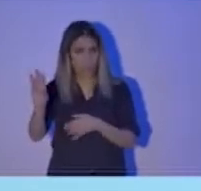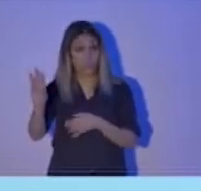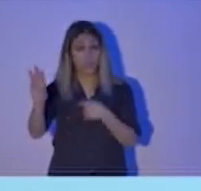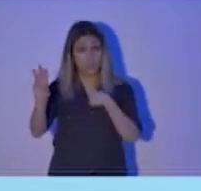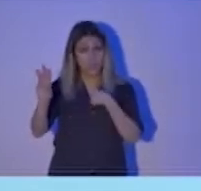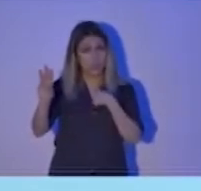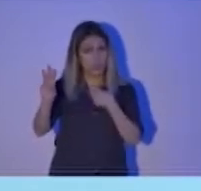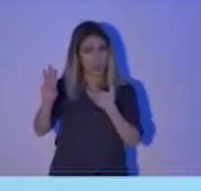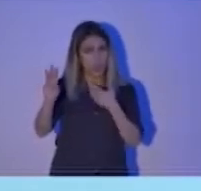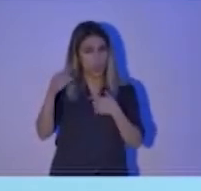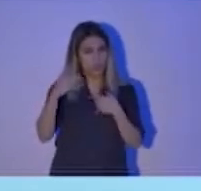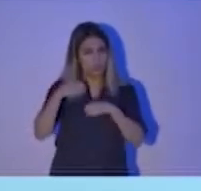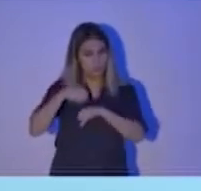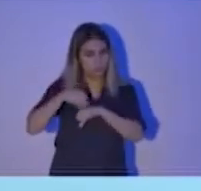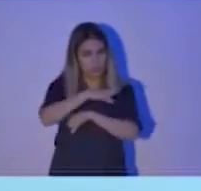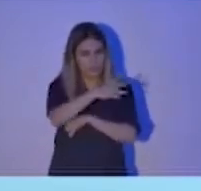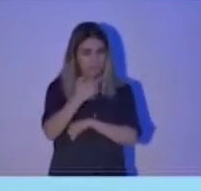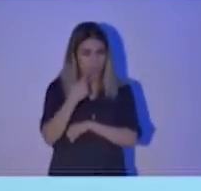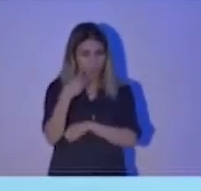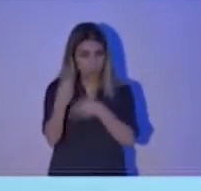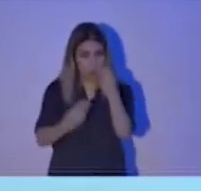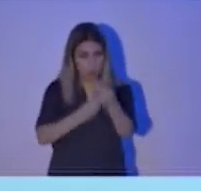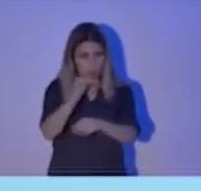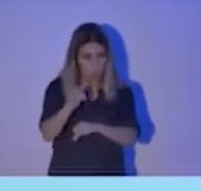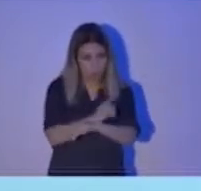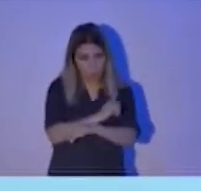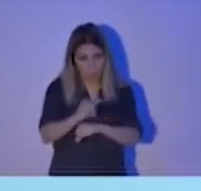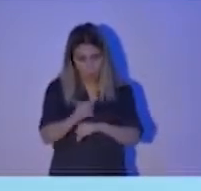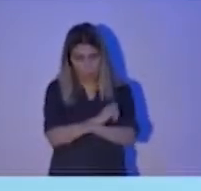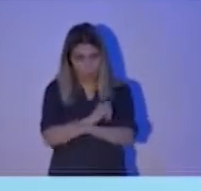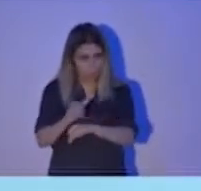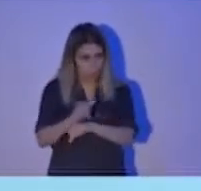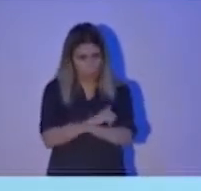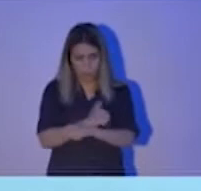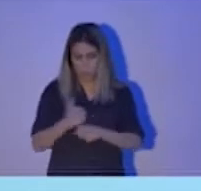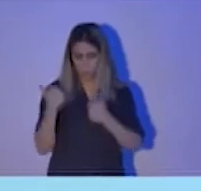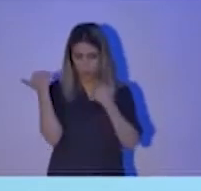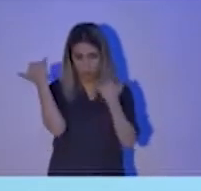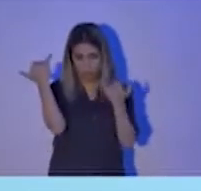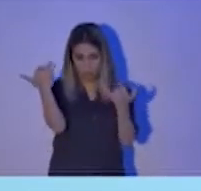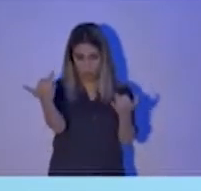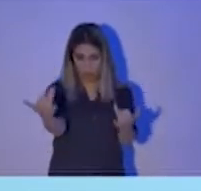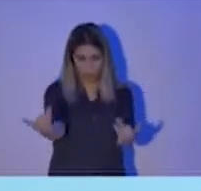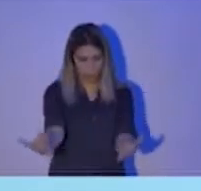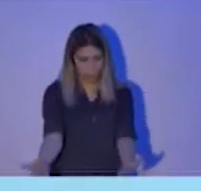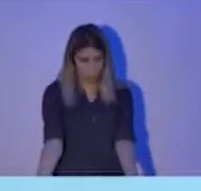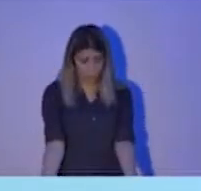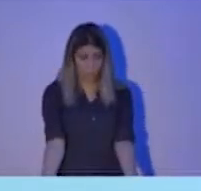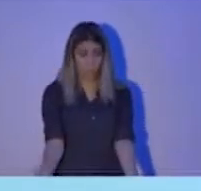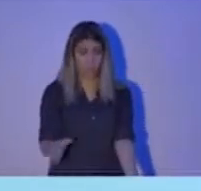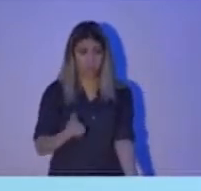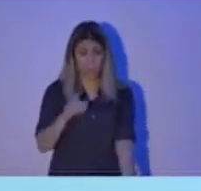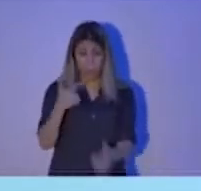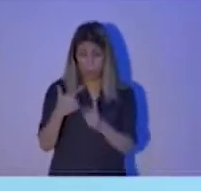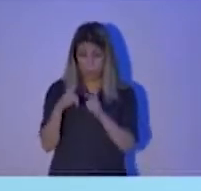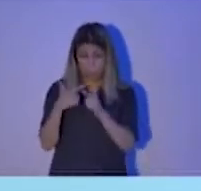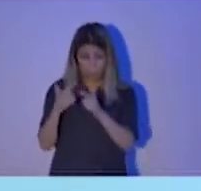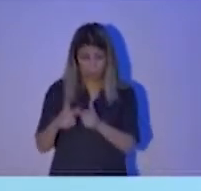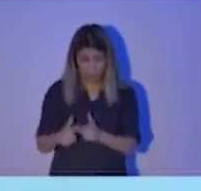tudo isso, essa lógica que ela é cruel, que ela é injusta e que ela é limitante para as nossas ações.